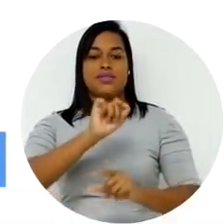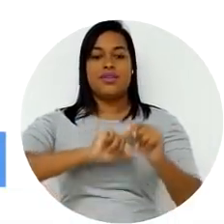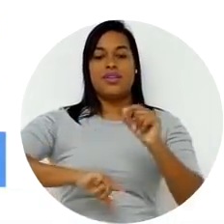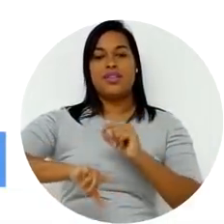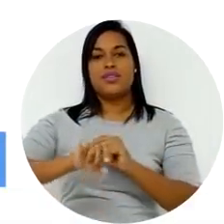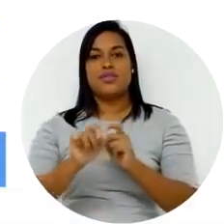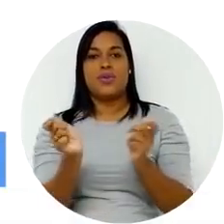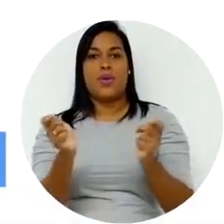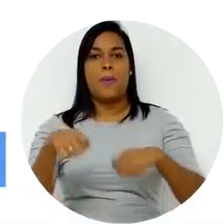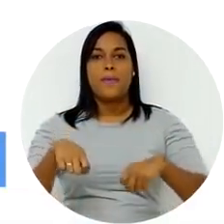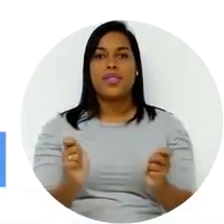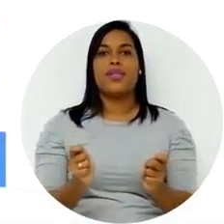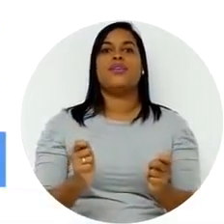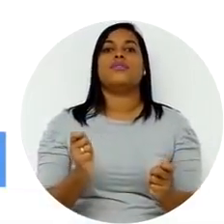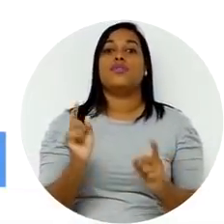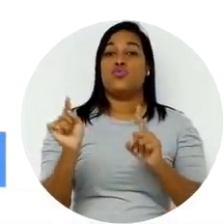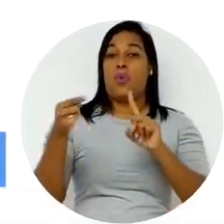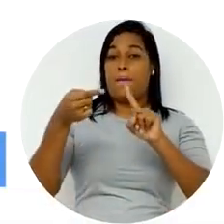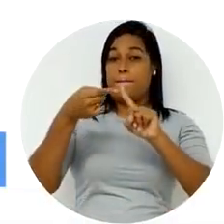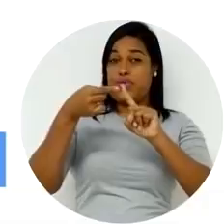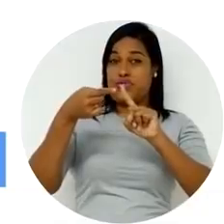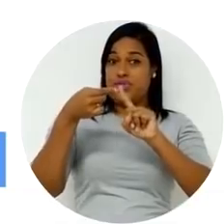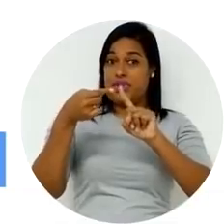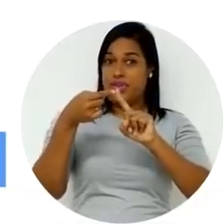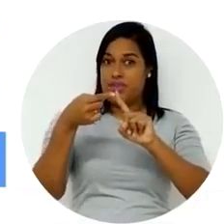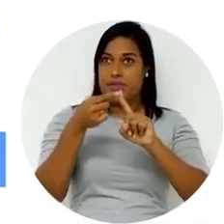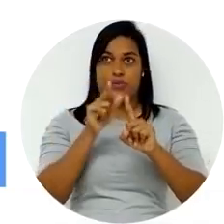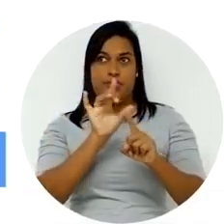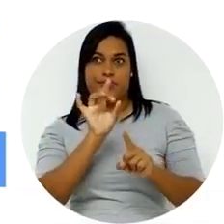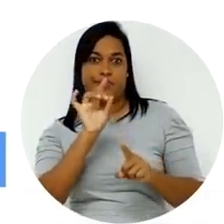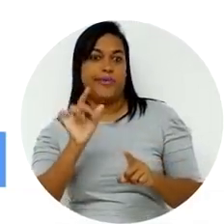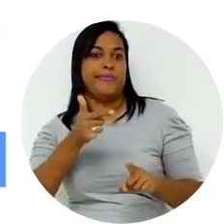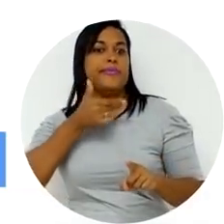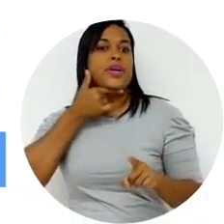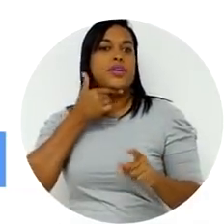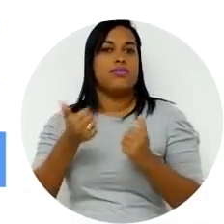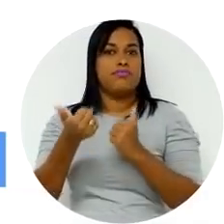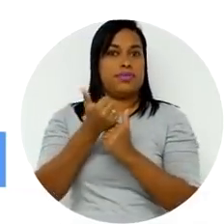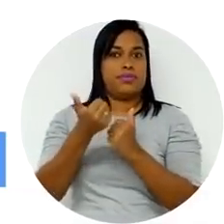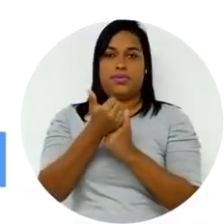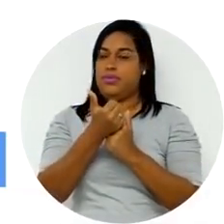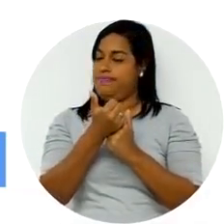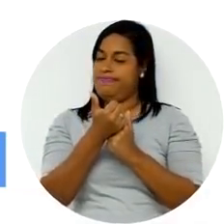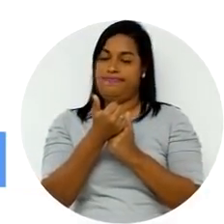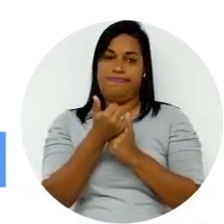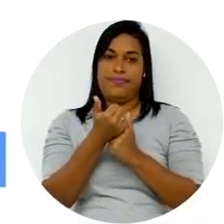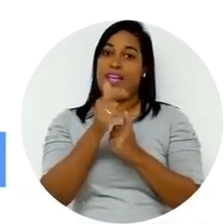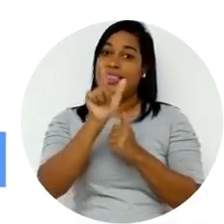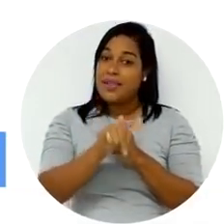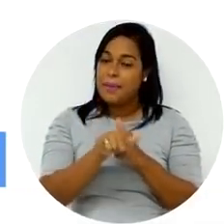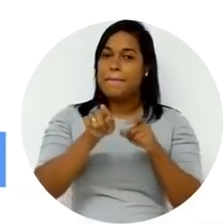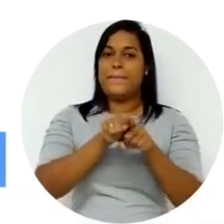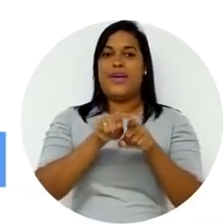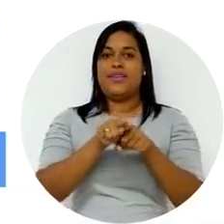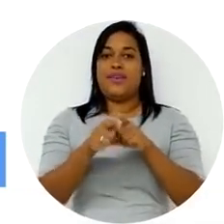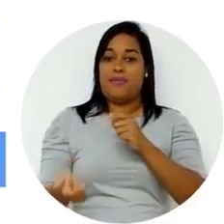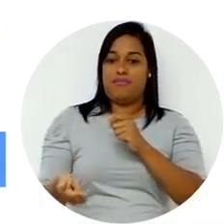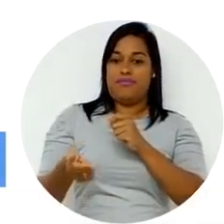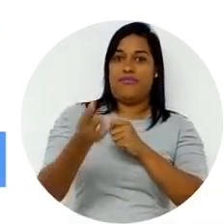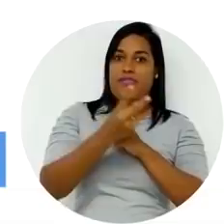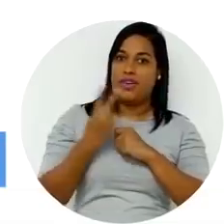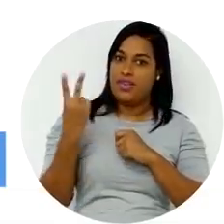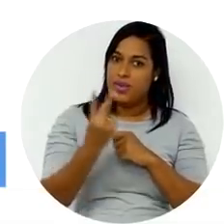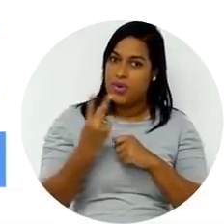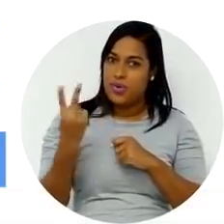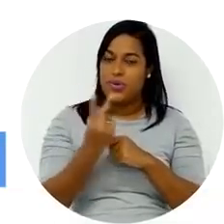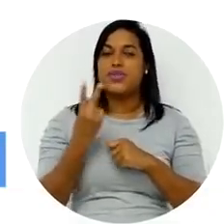seleção baseada em competências. Nosso objetivo maior não é preencher os cargos vagos, e sim agregar